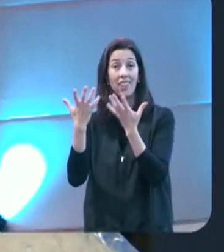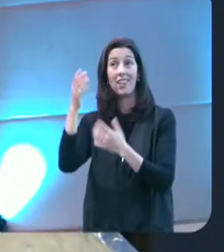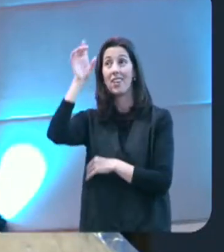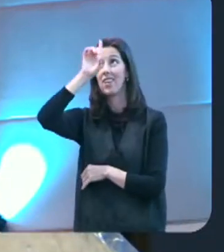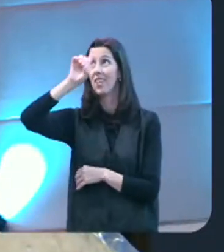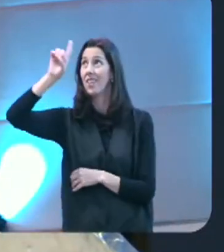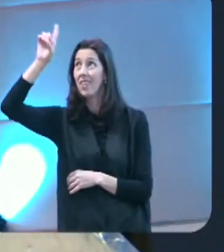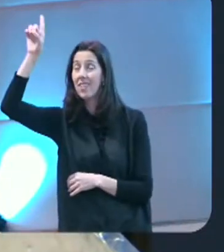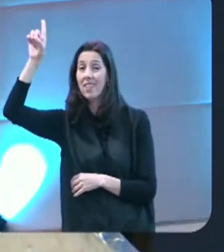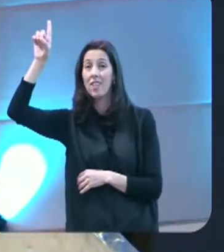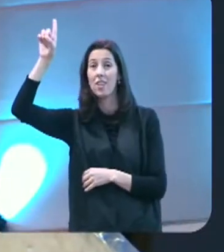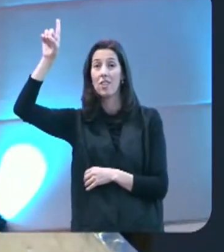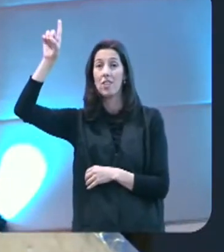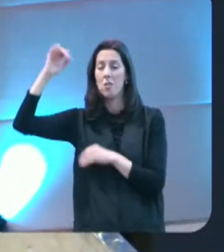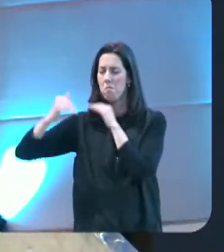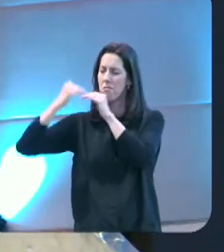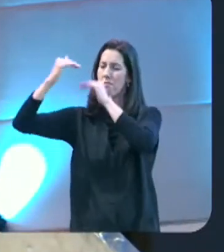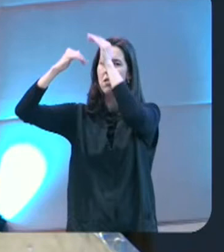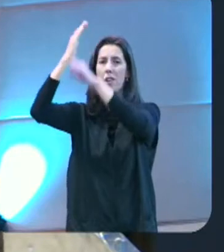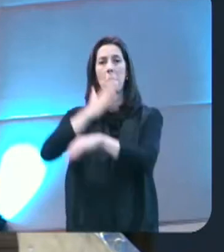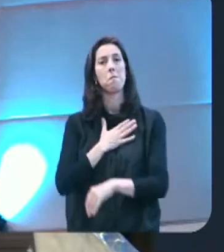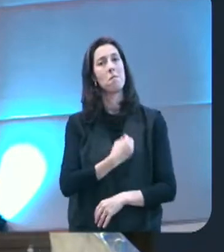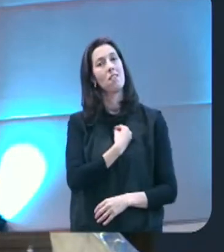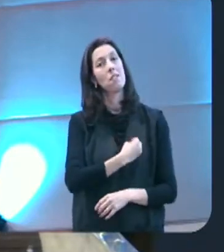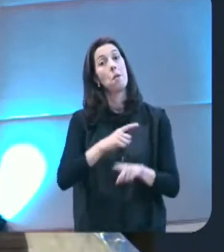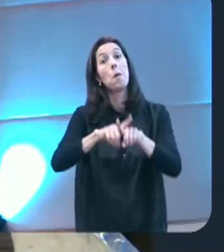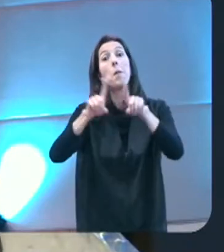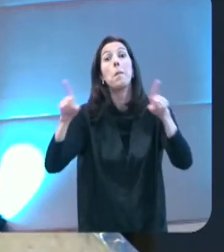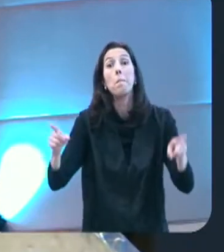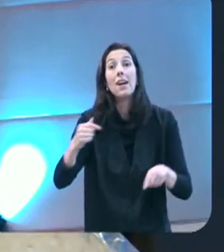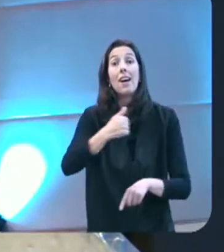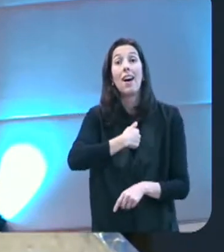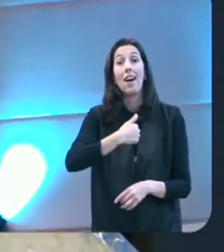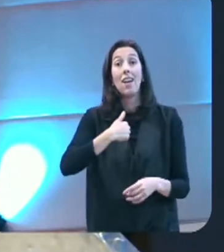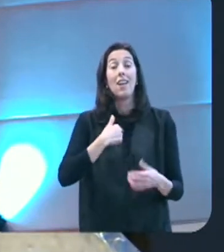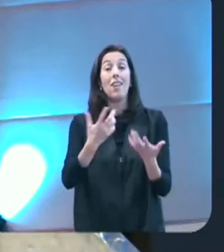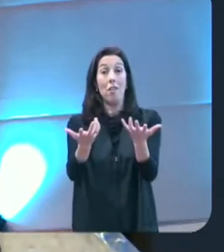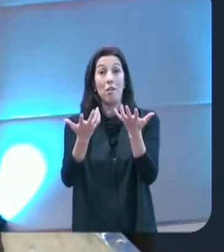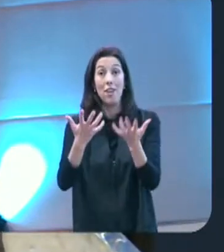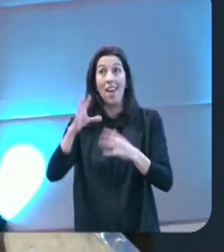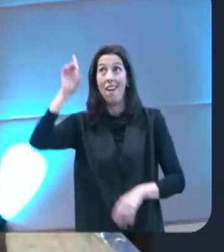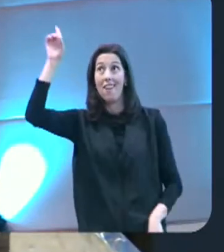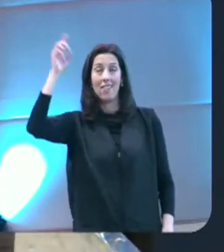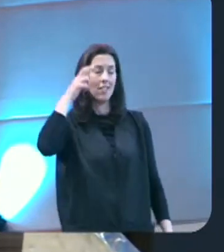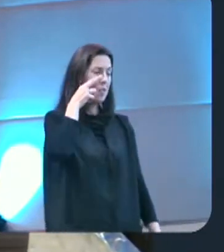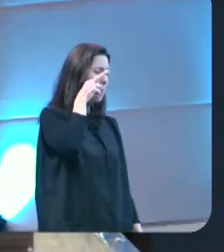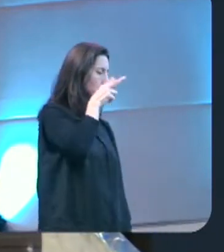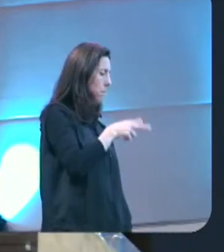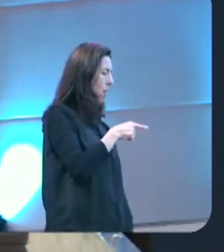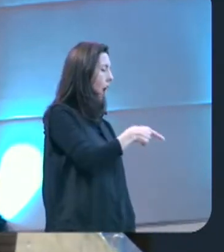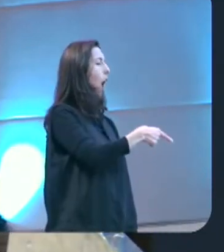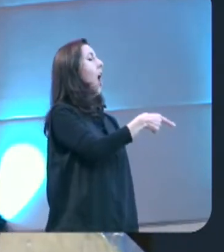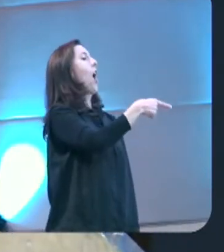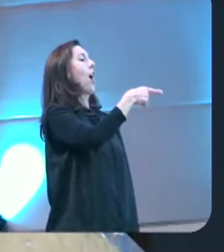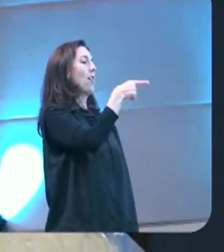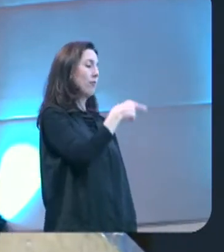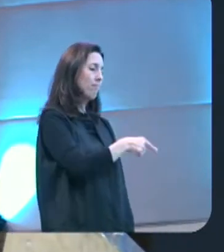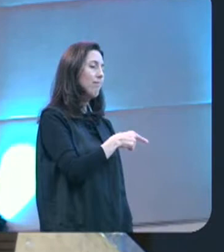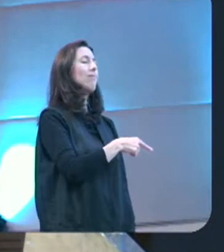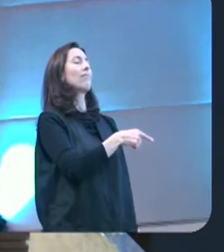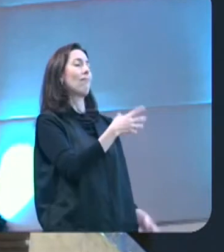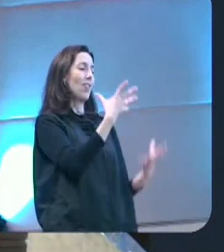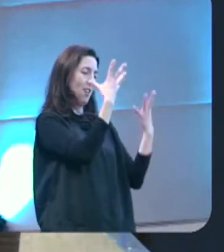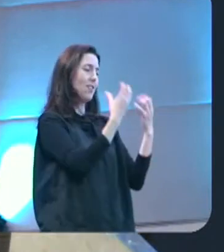me prospere em tudo, mas eu quero ter um coração reconhecido, para que eu possa dizer como